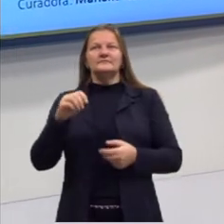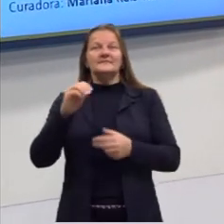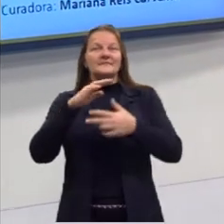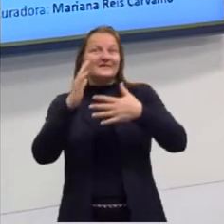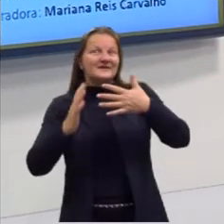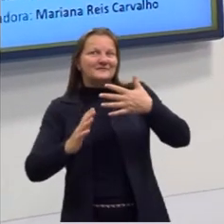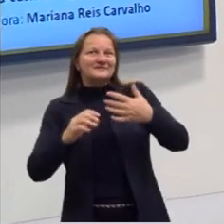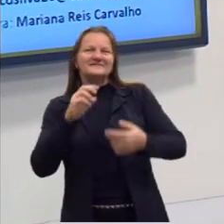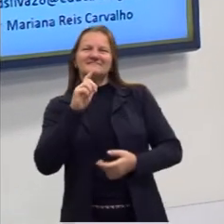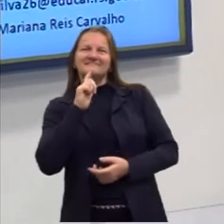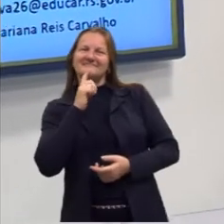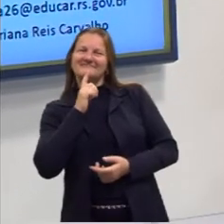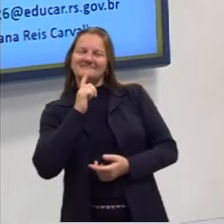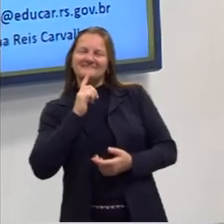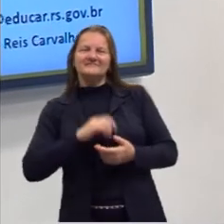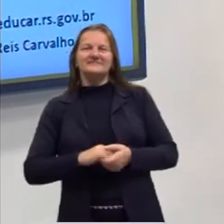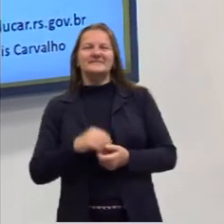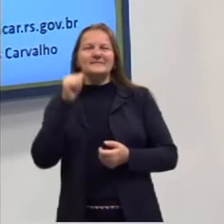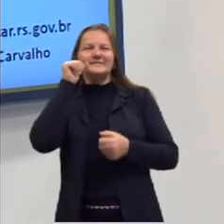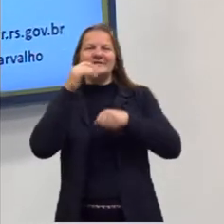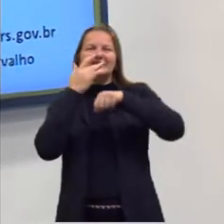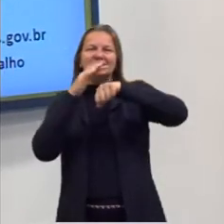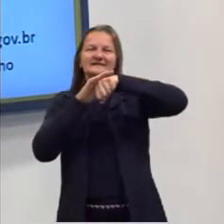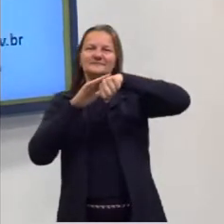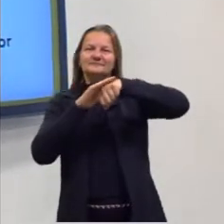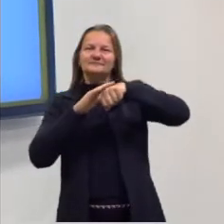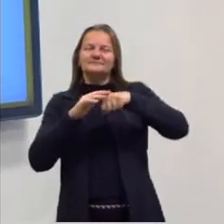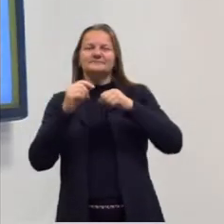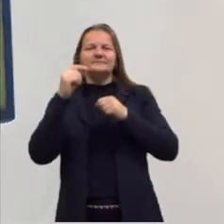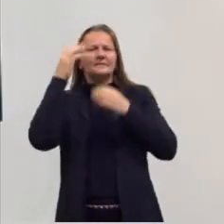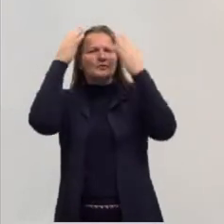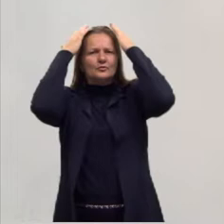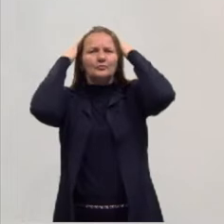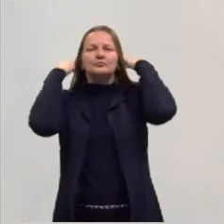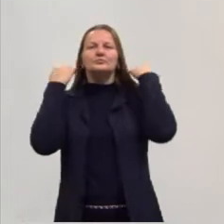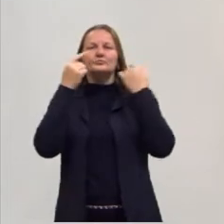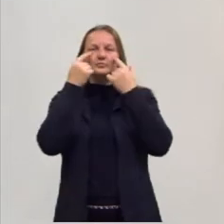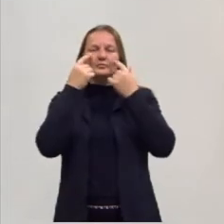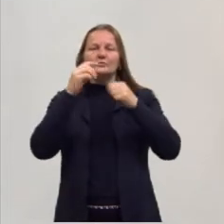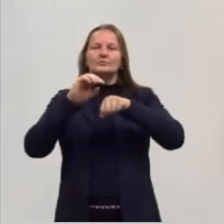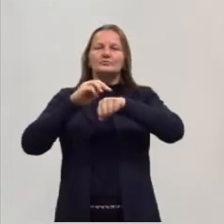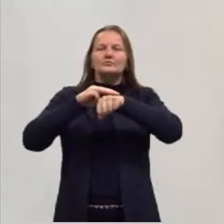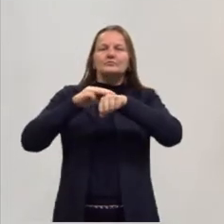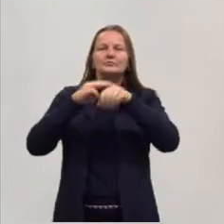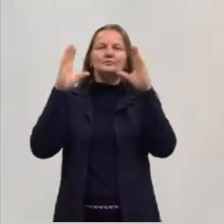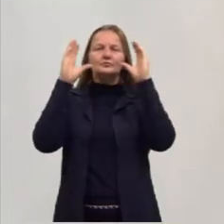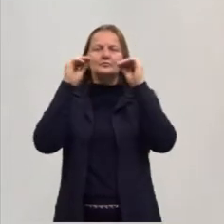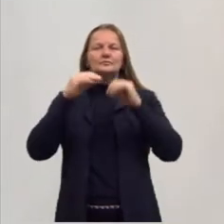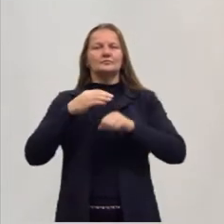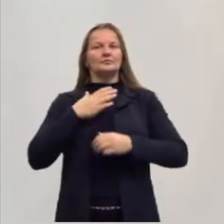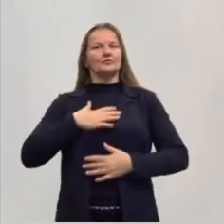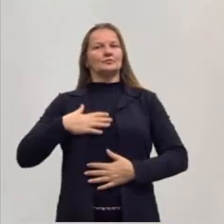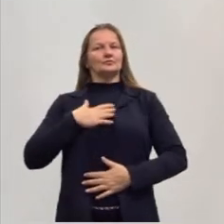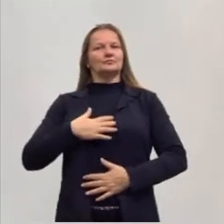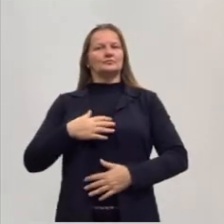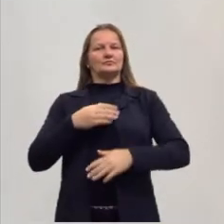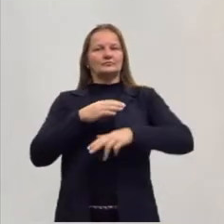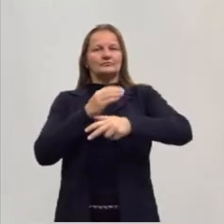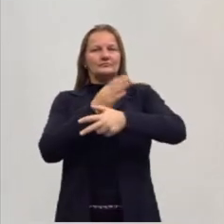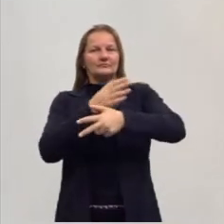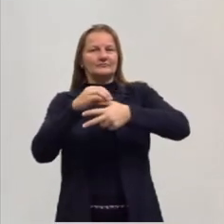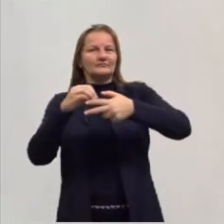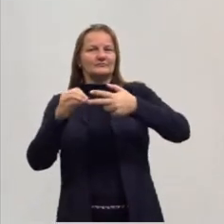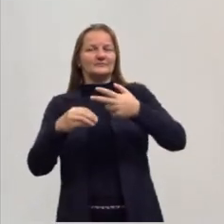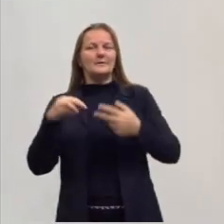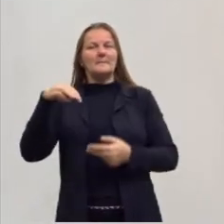o meu sinal em Libras Eu sou uma mulher branca de pele clara cabelos e olhos castanhos Estou vestindo a camiseta do pré-enem